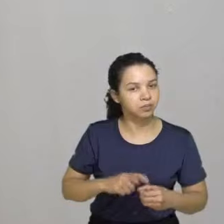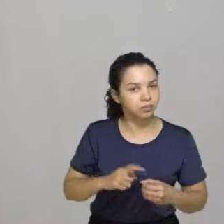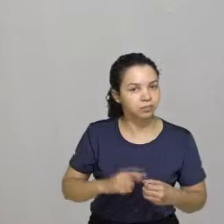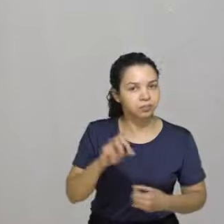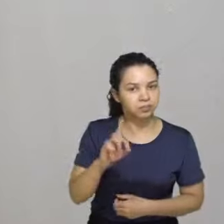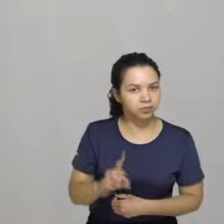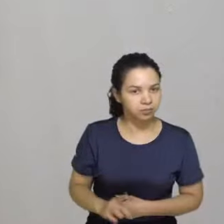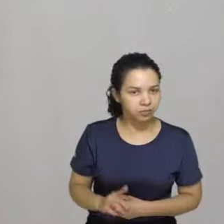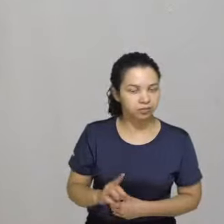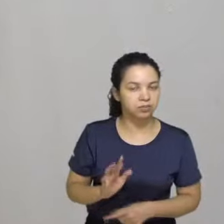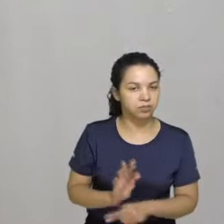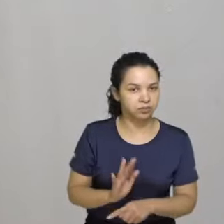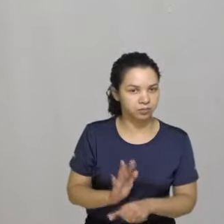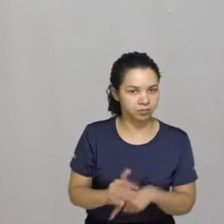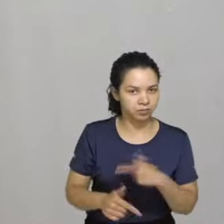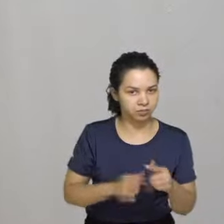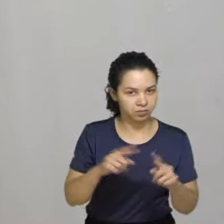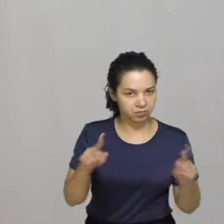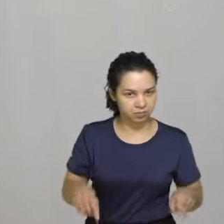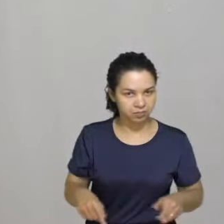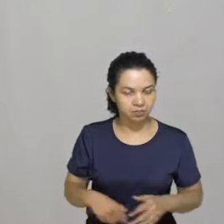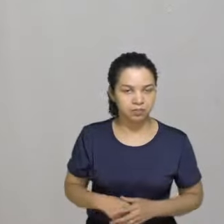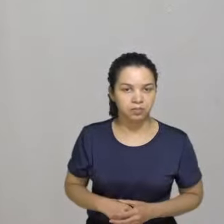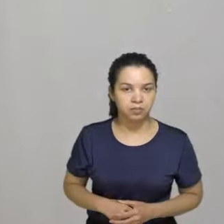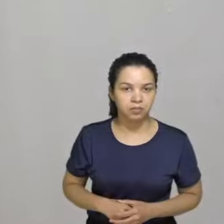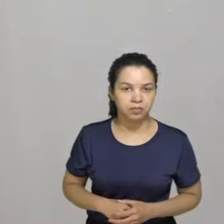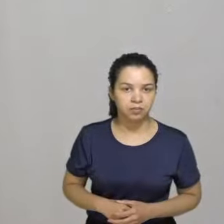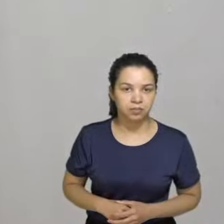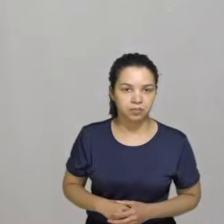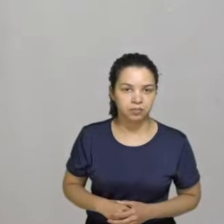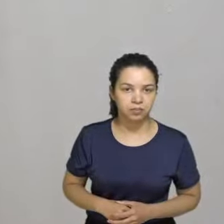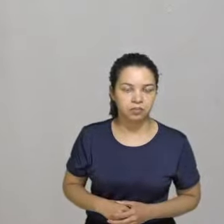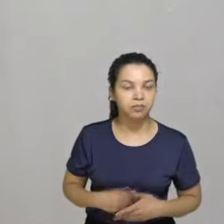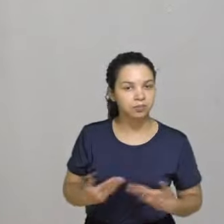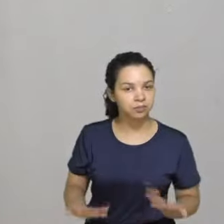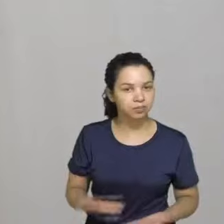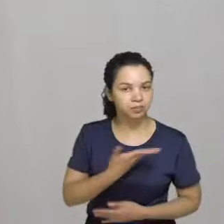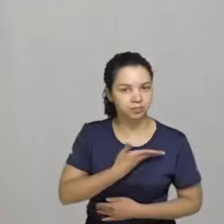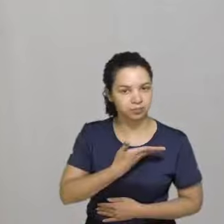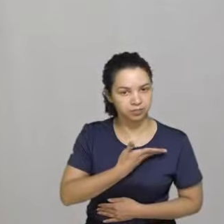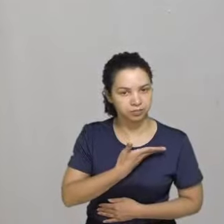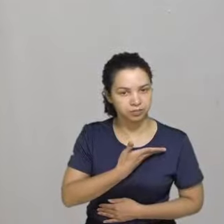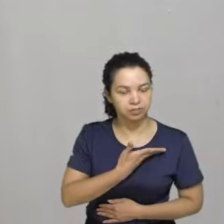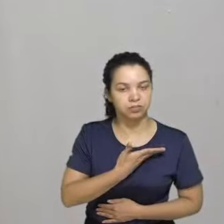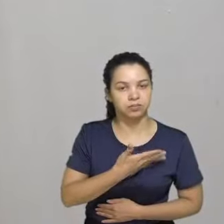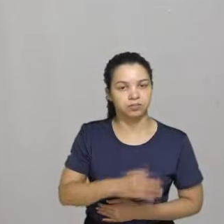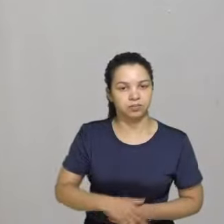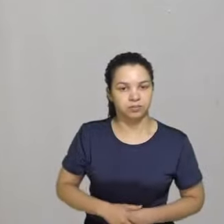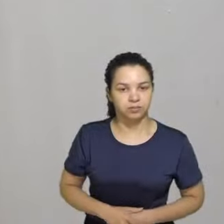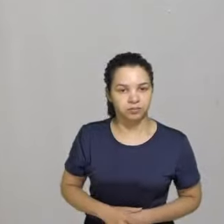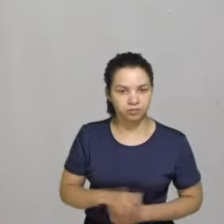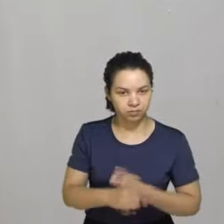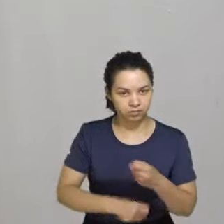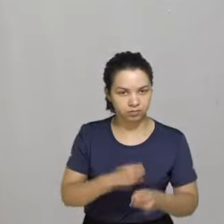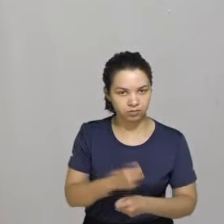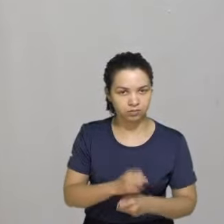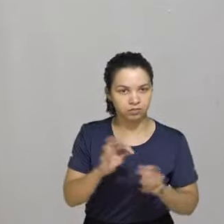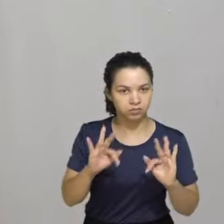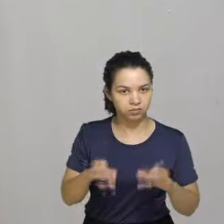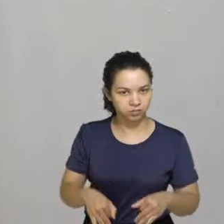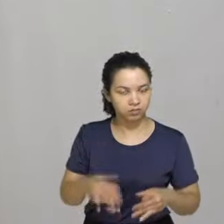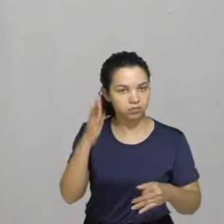e colaboradores. Enfim, meus amigos e amigas, encerro este ano na certeza de que venho